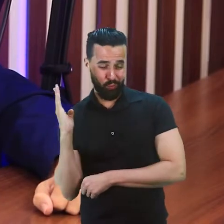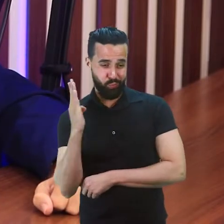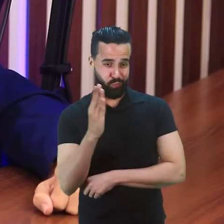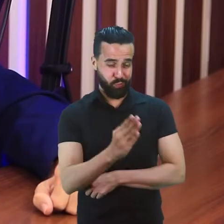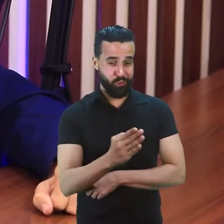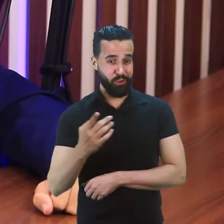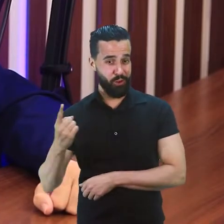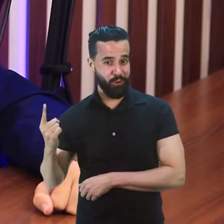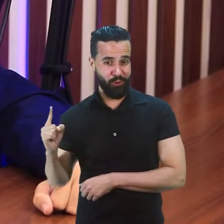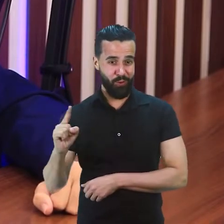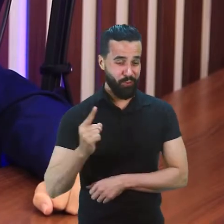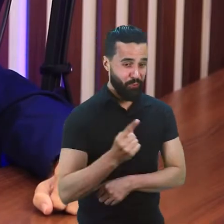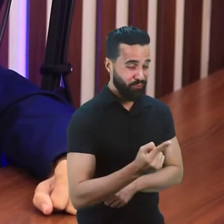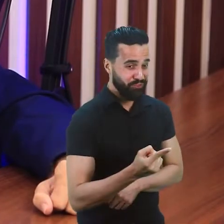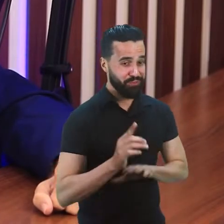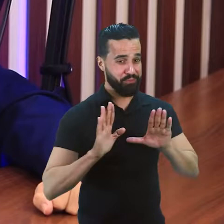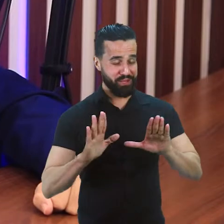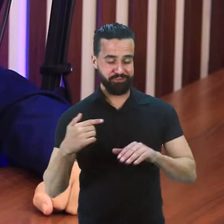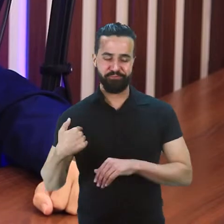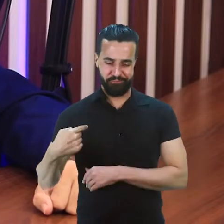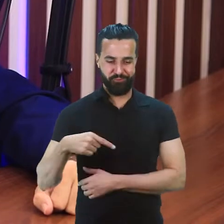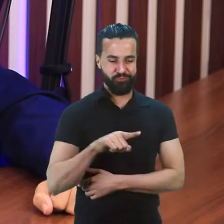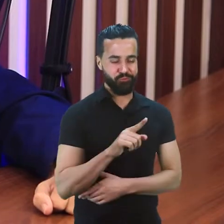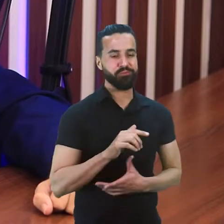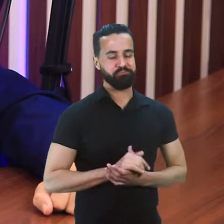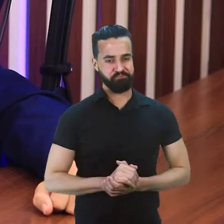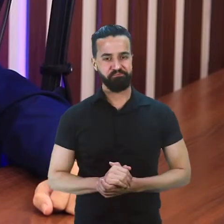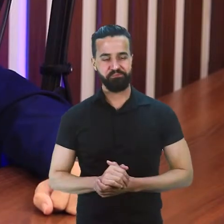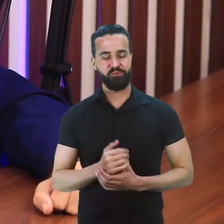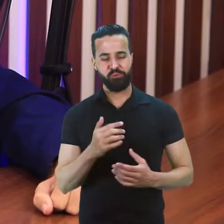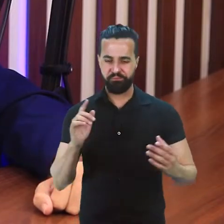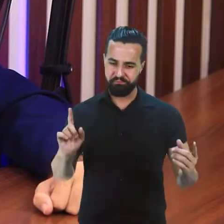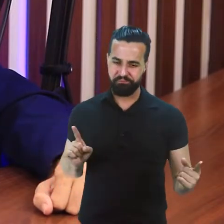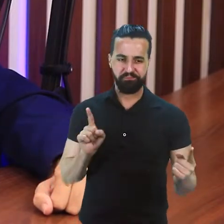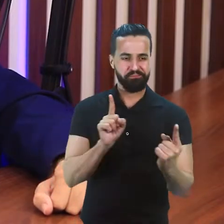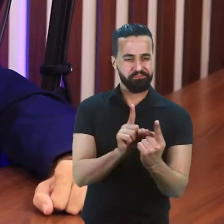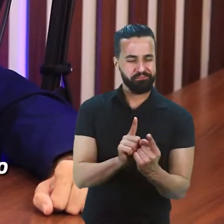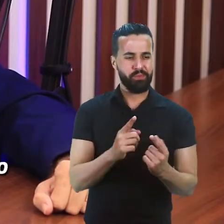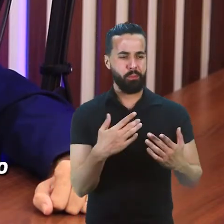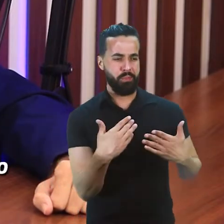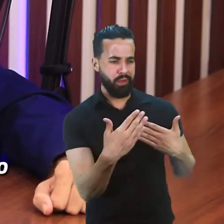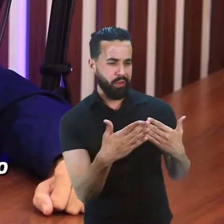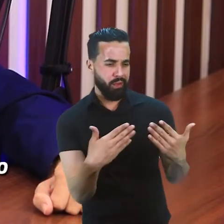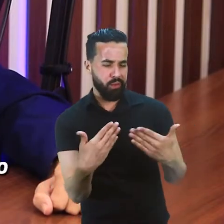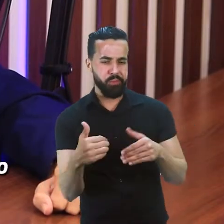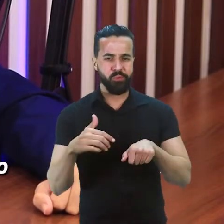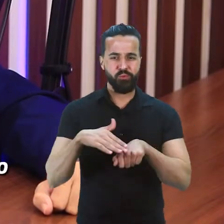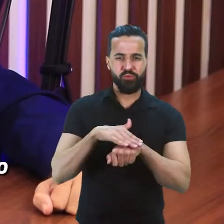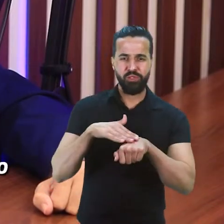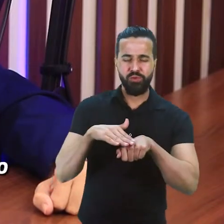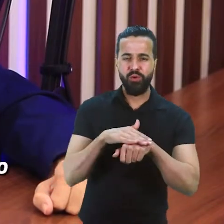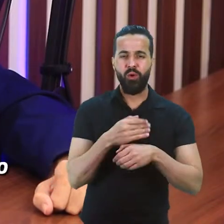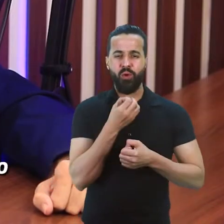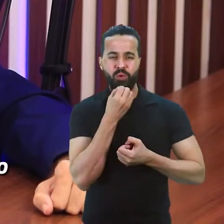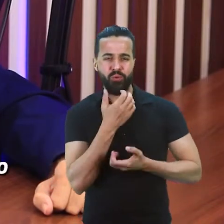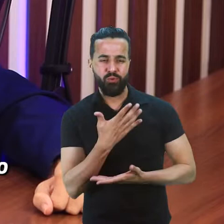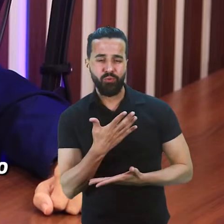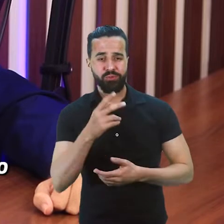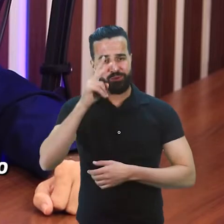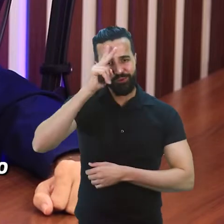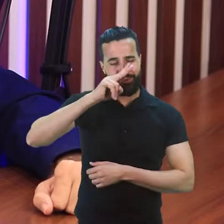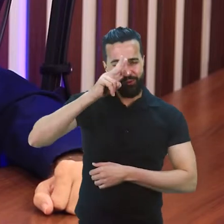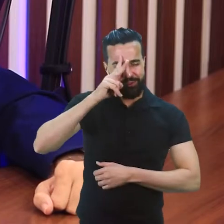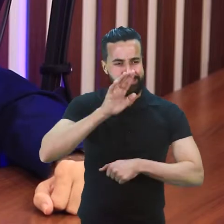Cheguei lá, né? Ele me atendeu, batemos um papo, né? E contei para ele, contei essa história do outro escritório que eu tinha